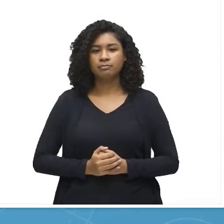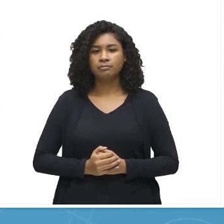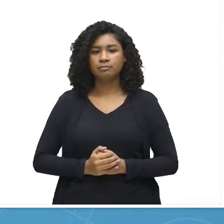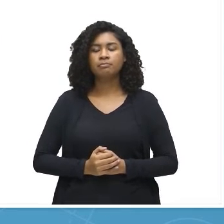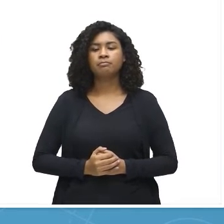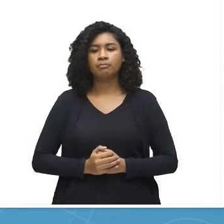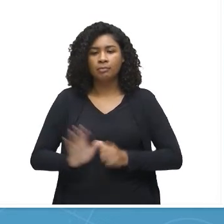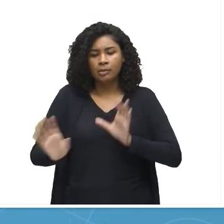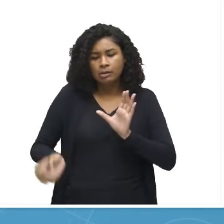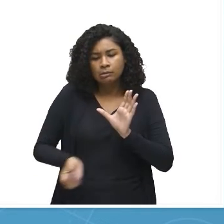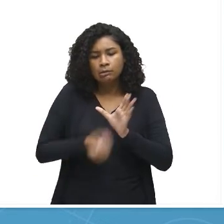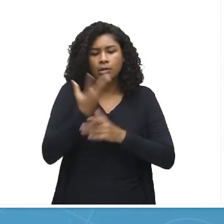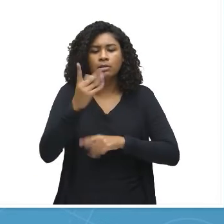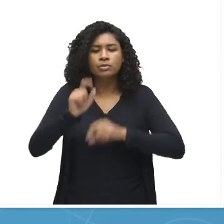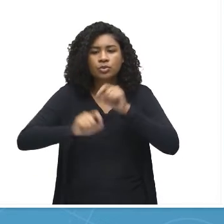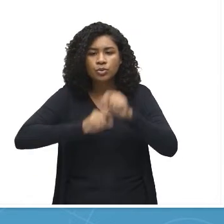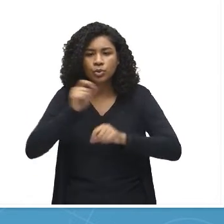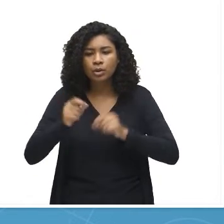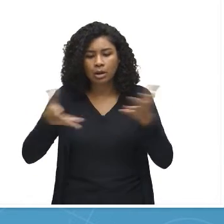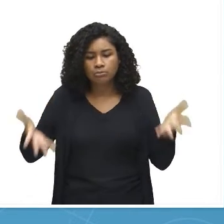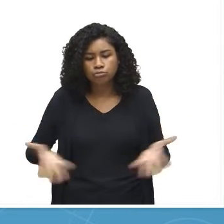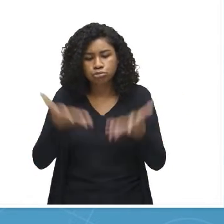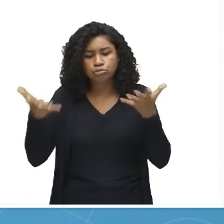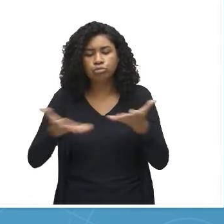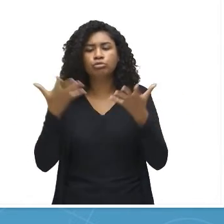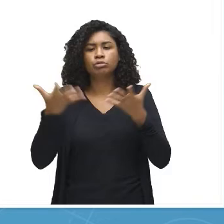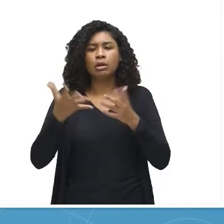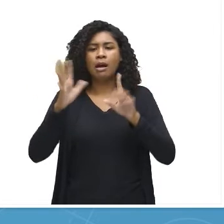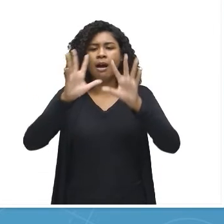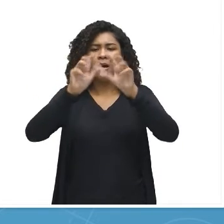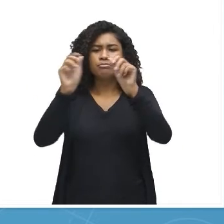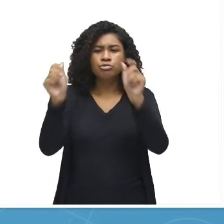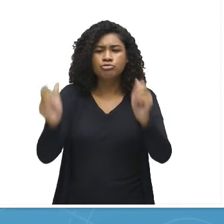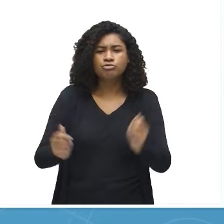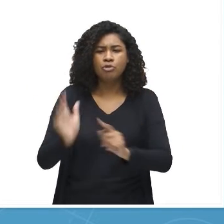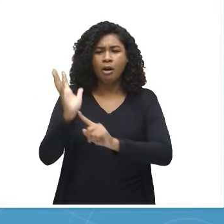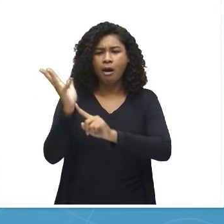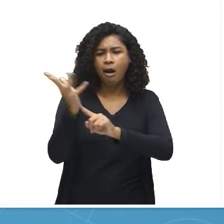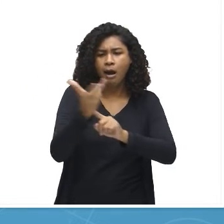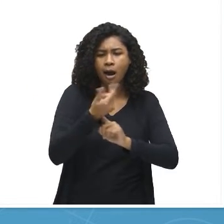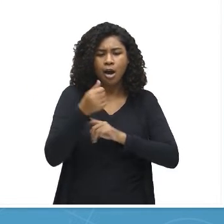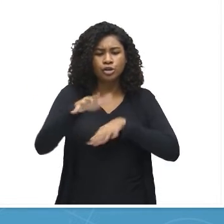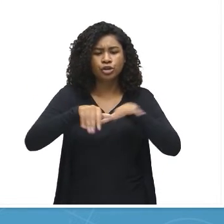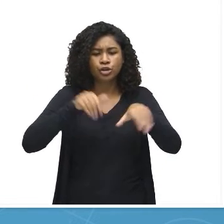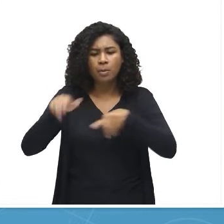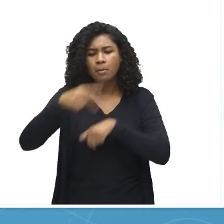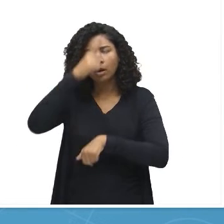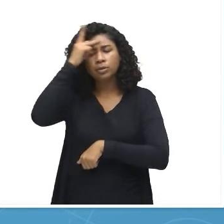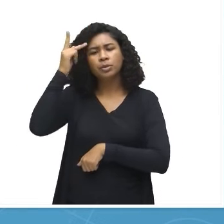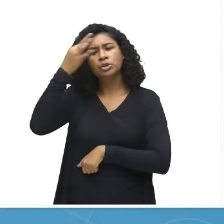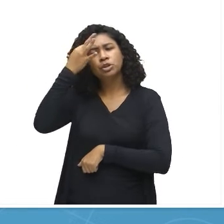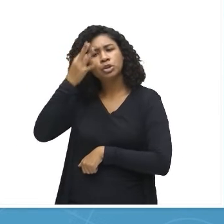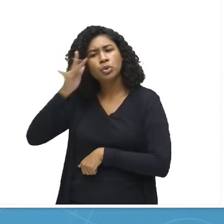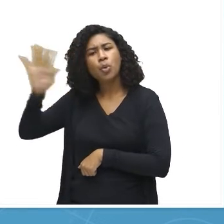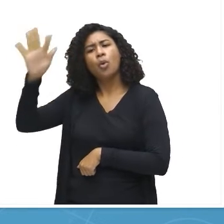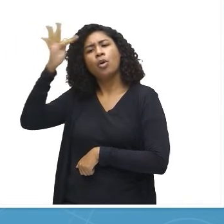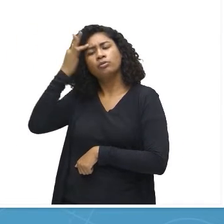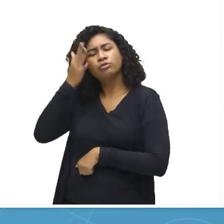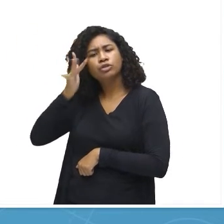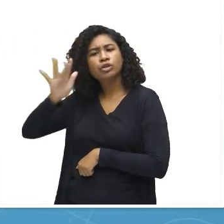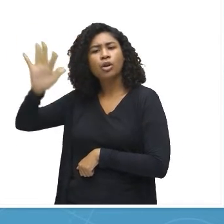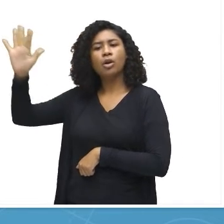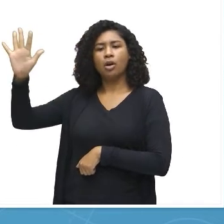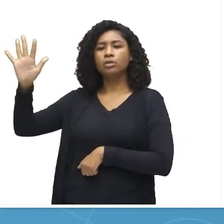das artes, né, em que ele traz vários intelectuais da Europa ali para o seu território, porque ele acredita no